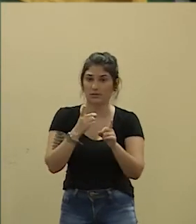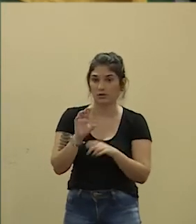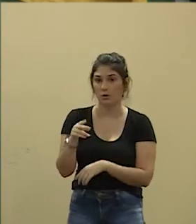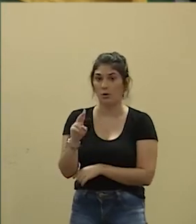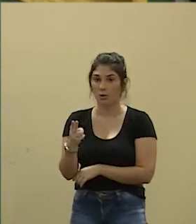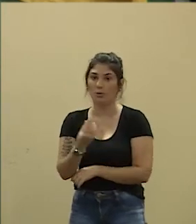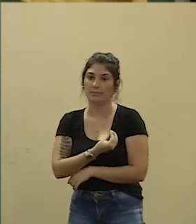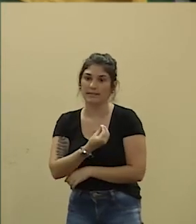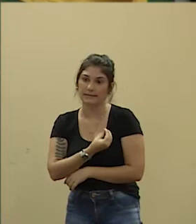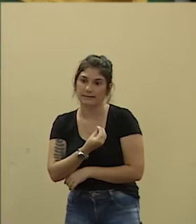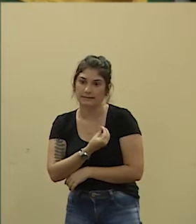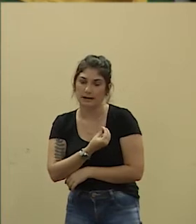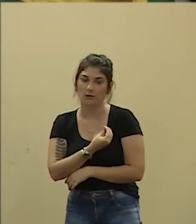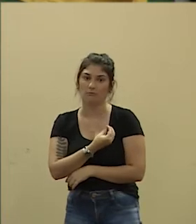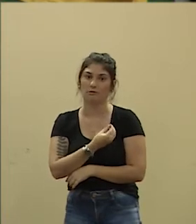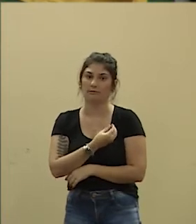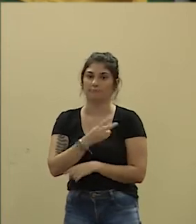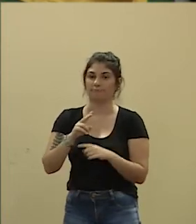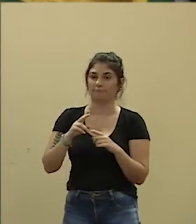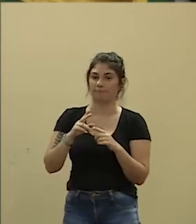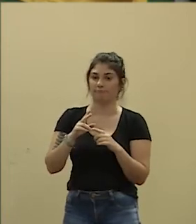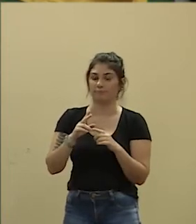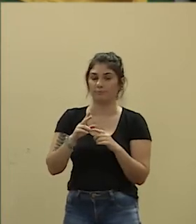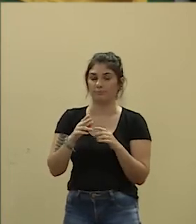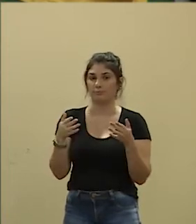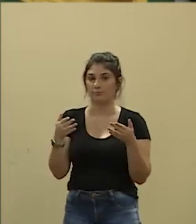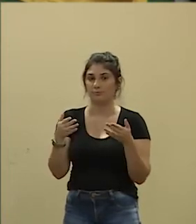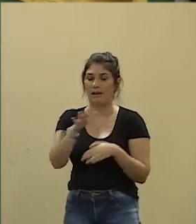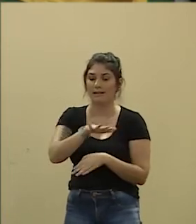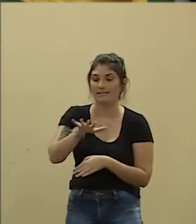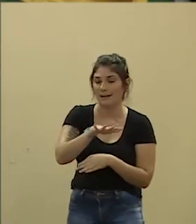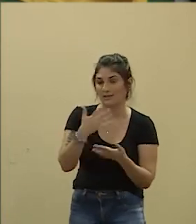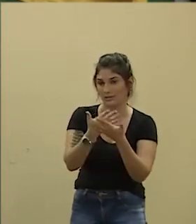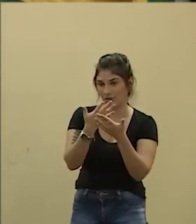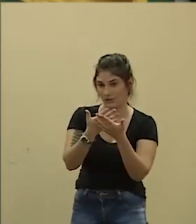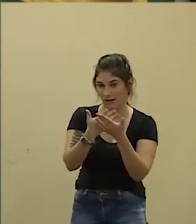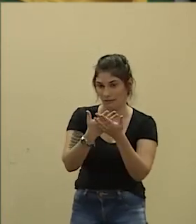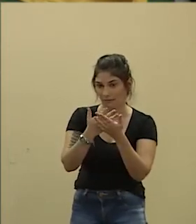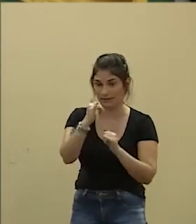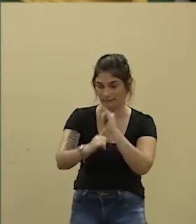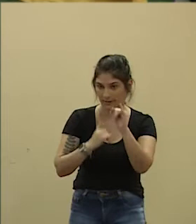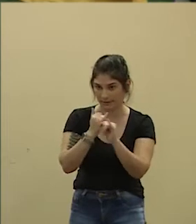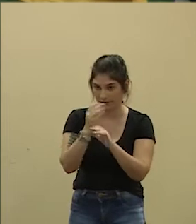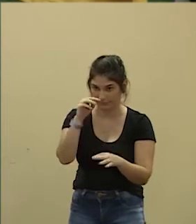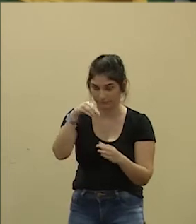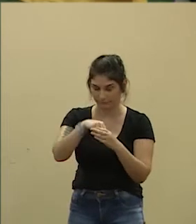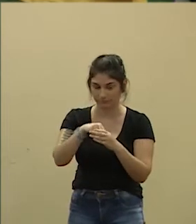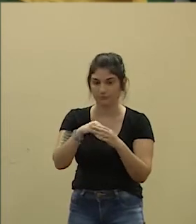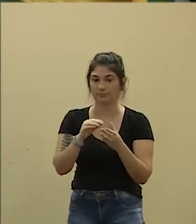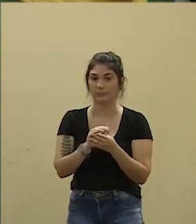as ferramentas como os portais os ambientes virtuais mas a gente faz muitas vezes pede pro o estudante fazer uma apresentação